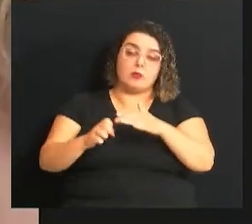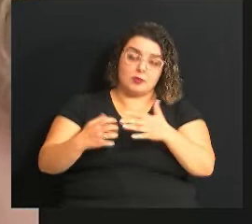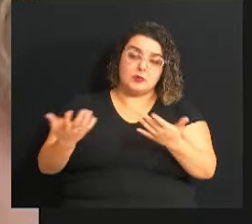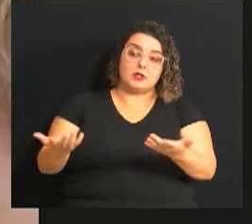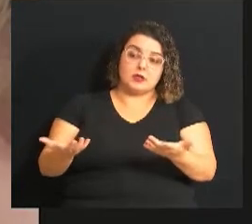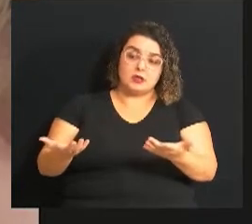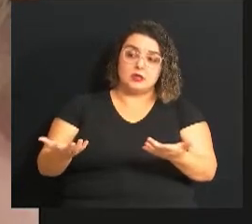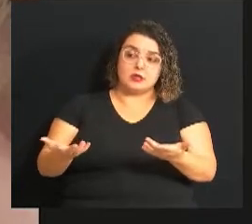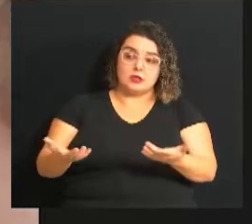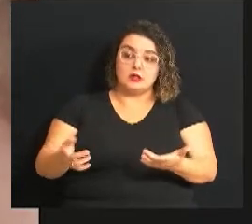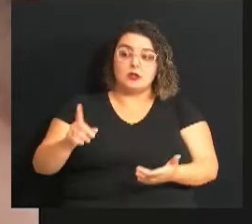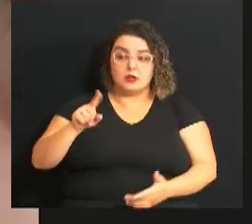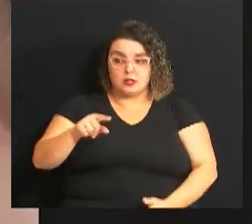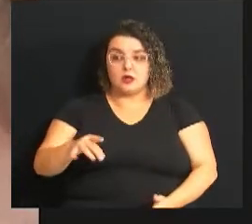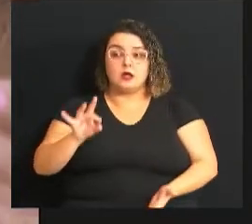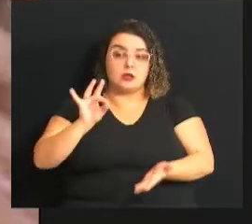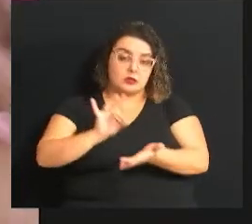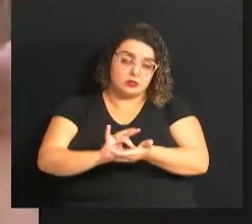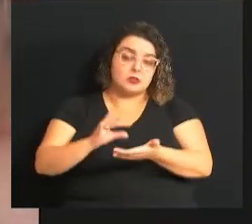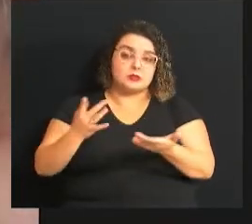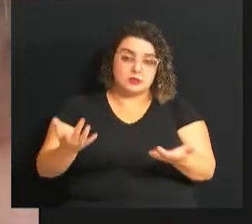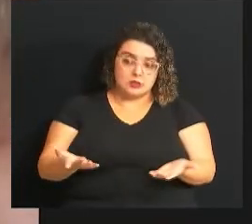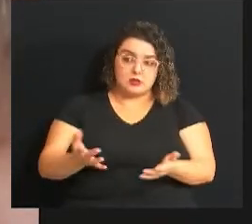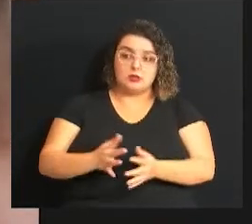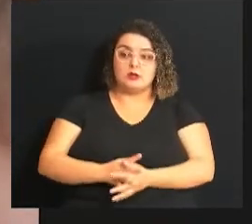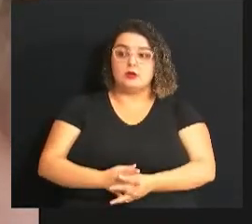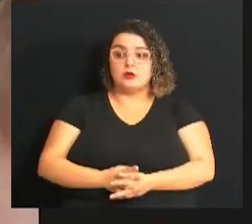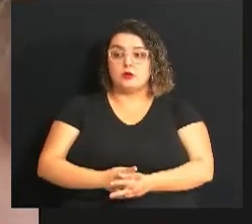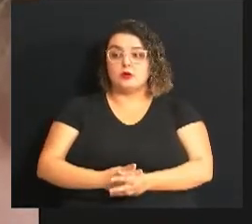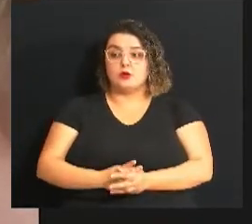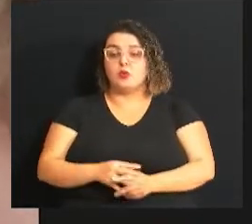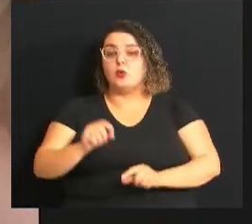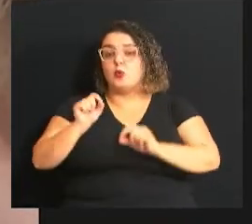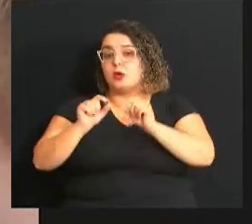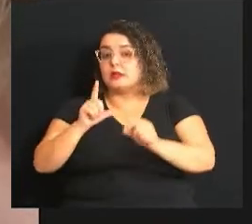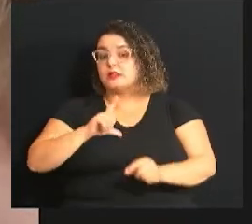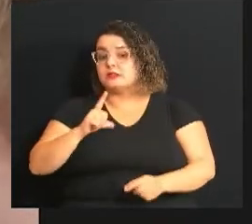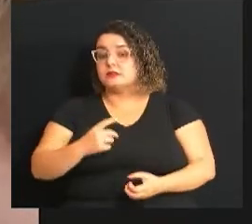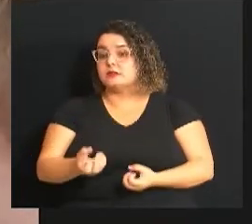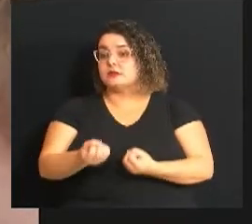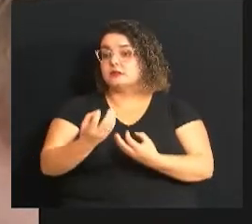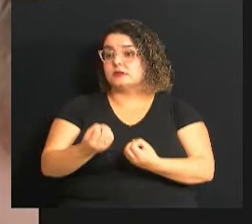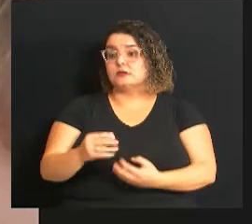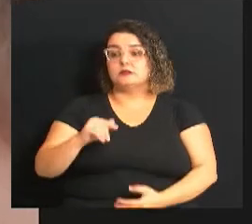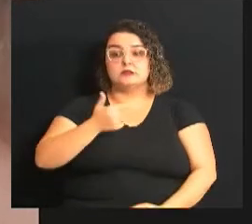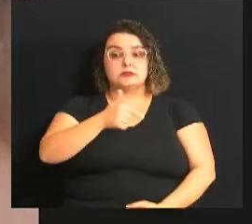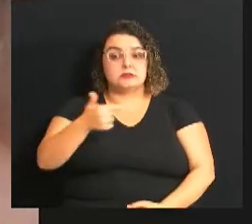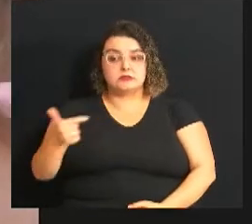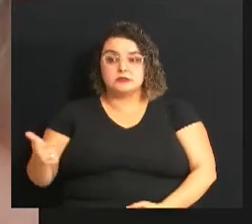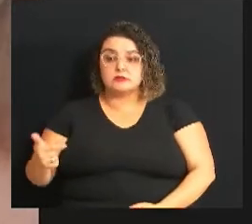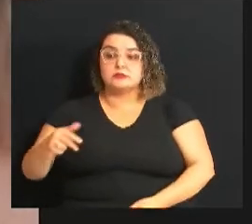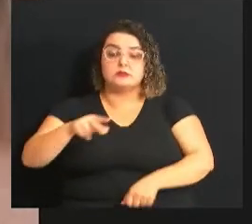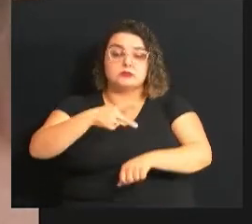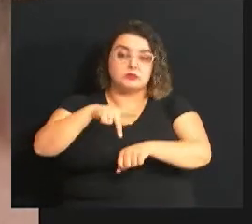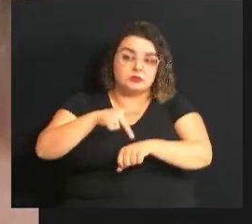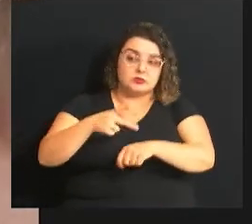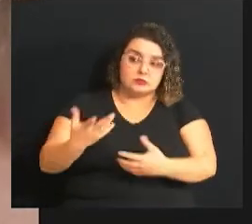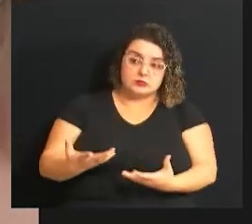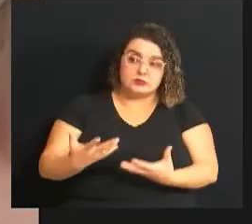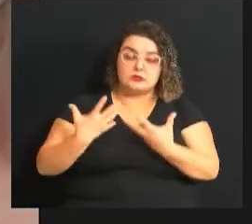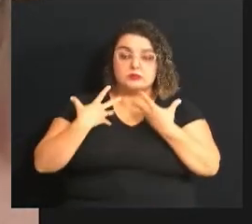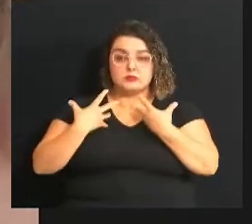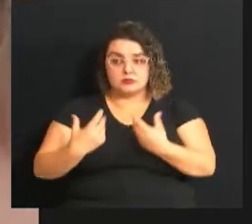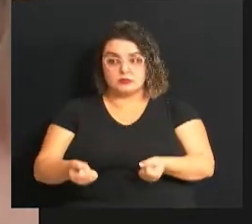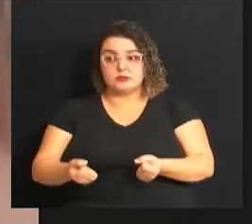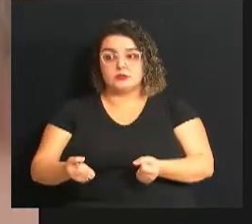Então, essa é a nossa realidade. O que se tem de informações é que não está havendo, nesses países em que estão adotando essa redução